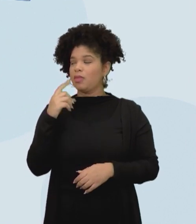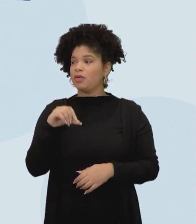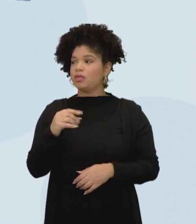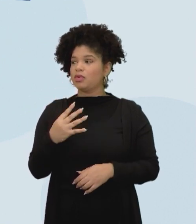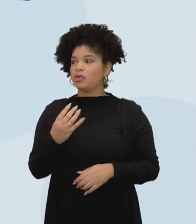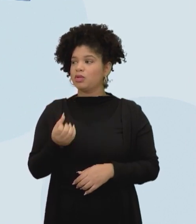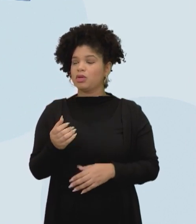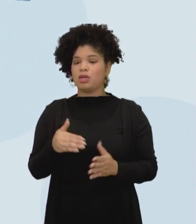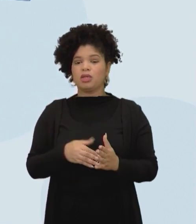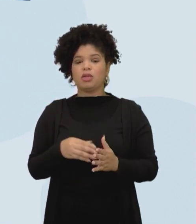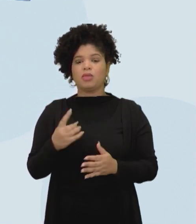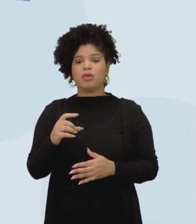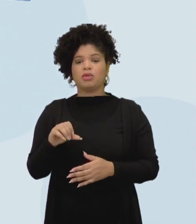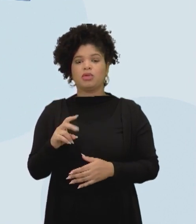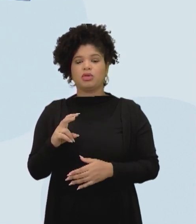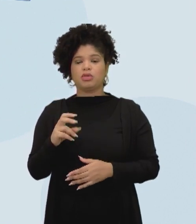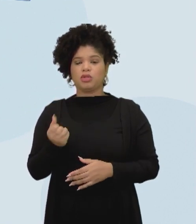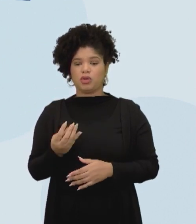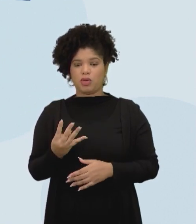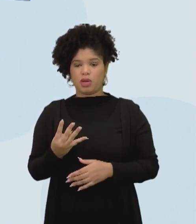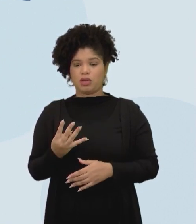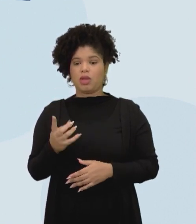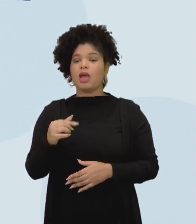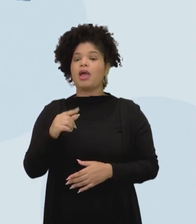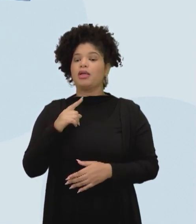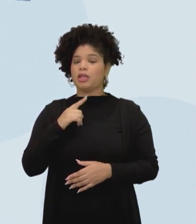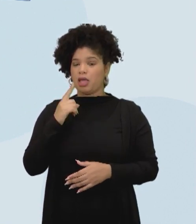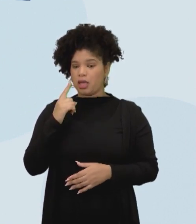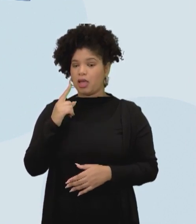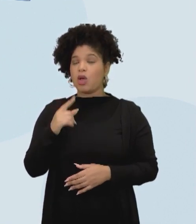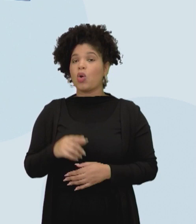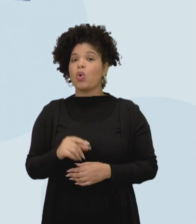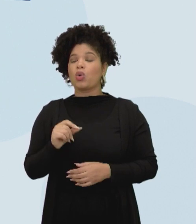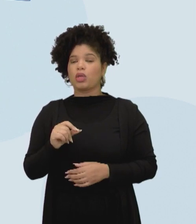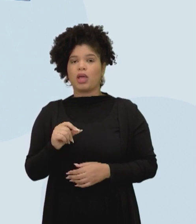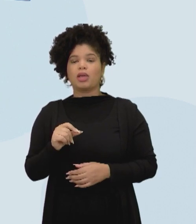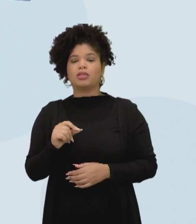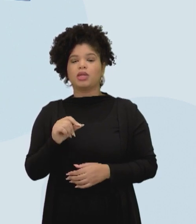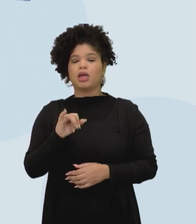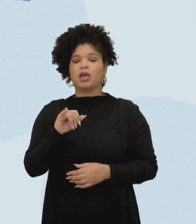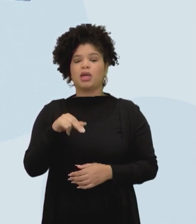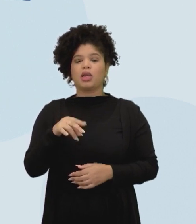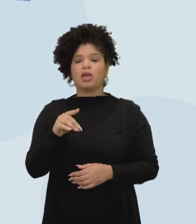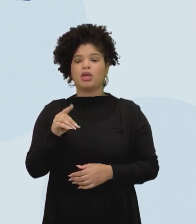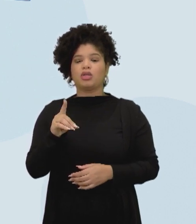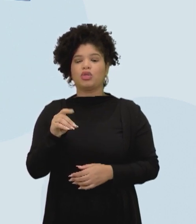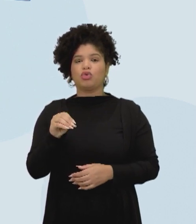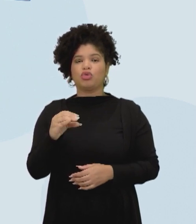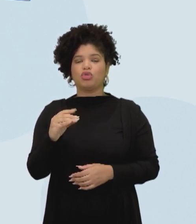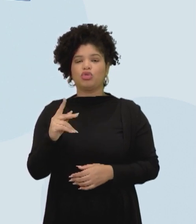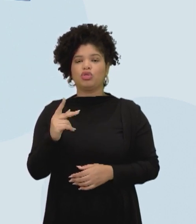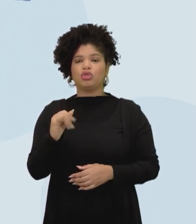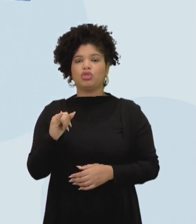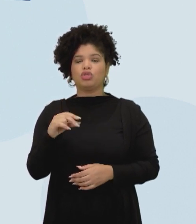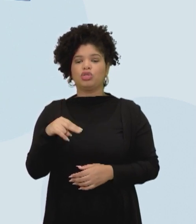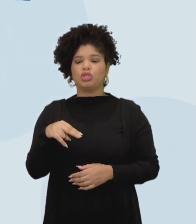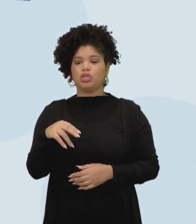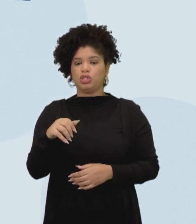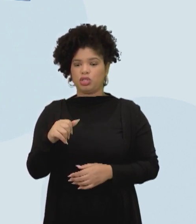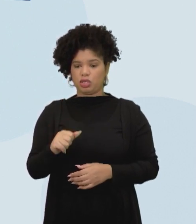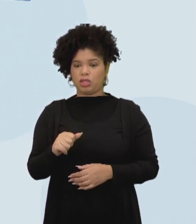1946 a 54, a Guerra da Indochina. Na Indochina, que é o conjunto de Vietnã, Laos e